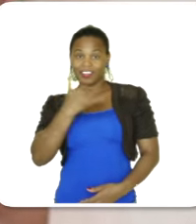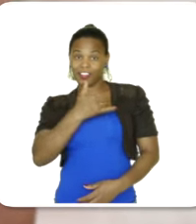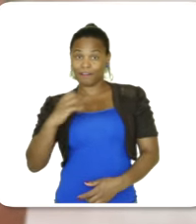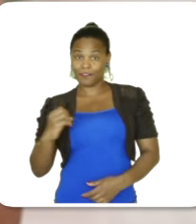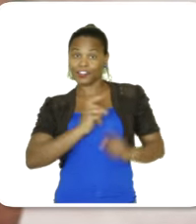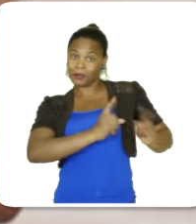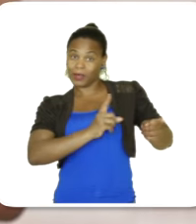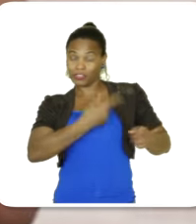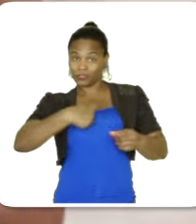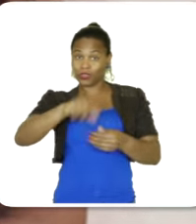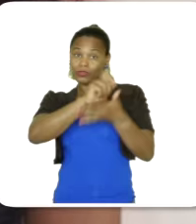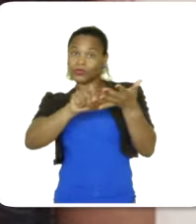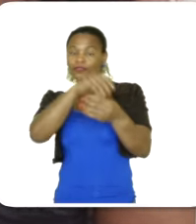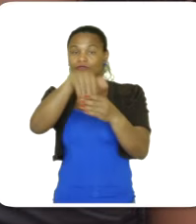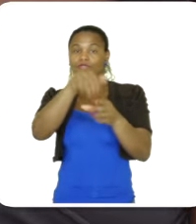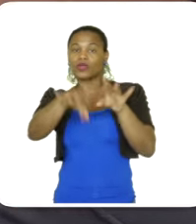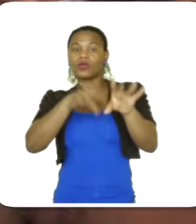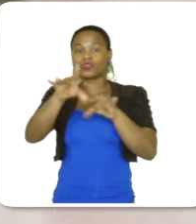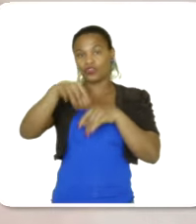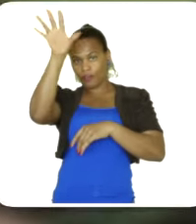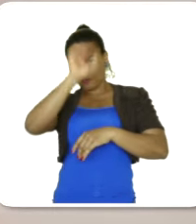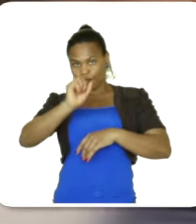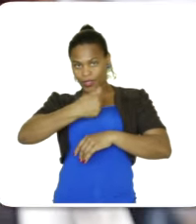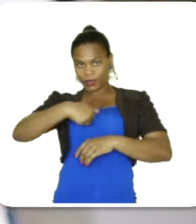Dia 20 de março, nós vamos votar para nos eleger nossos governantes.